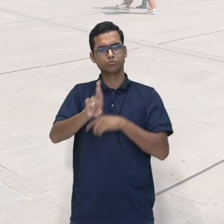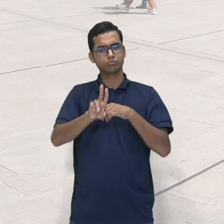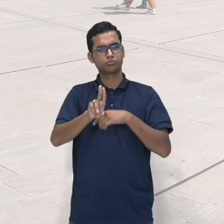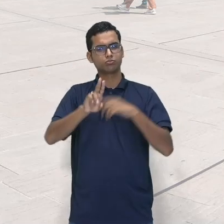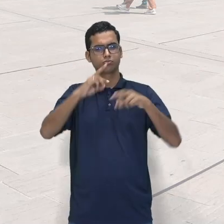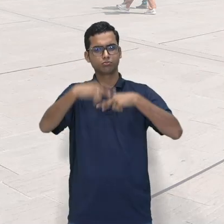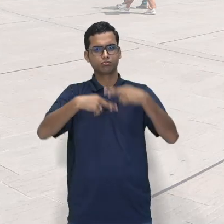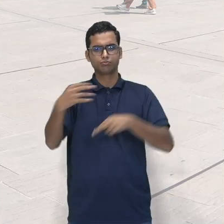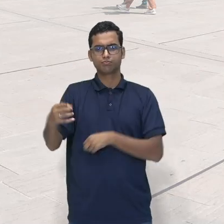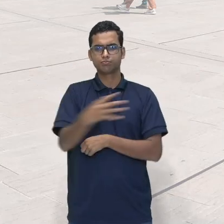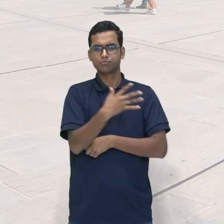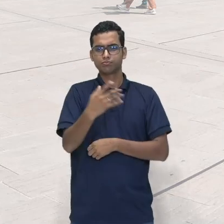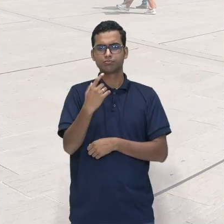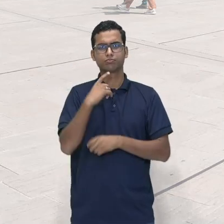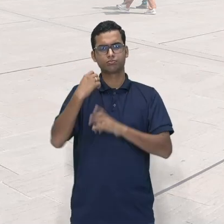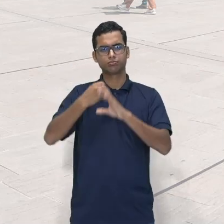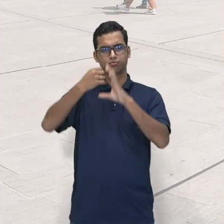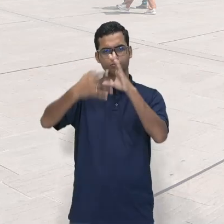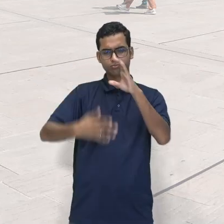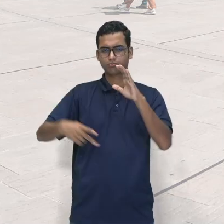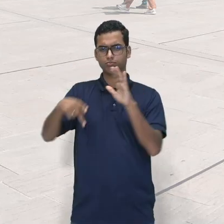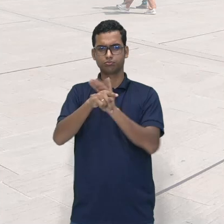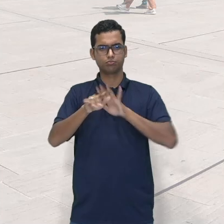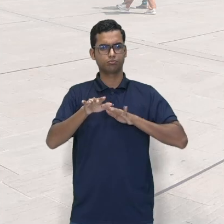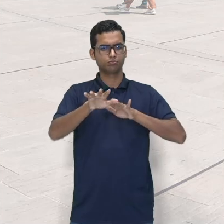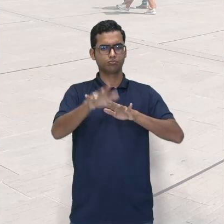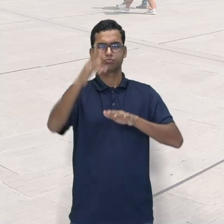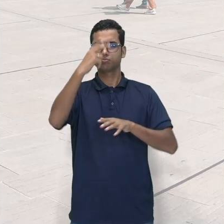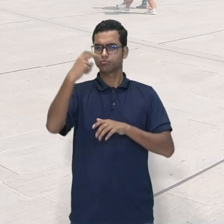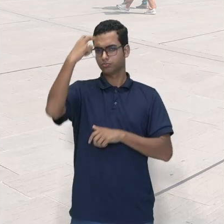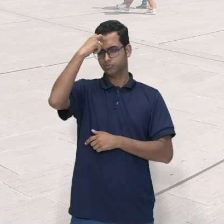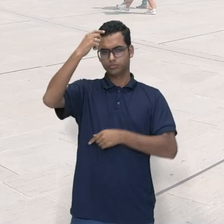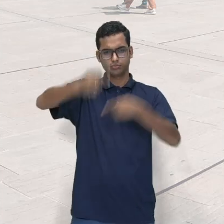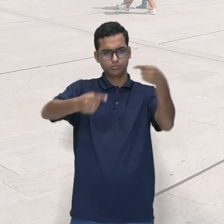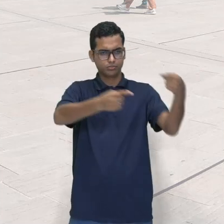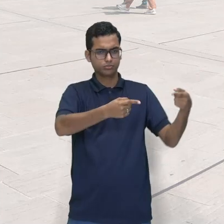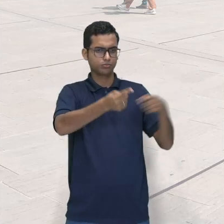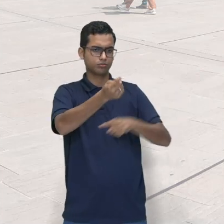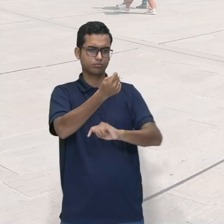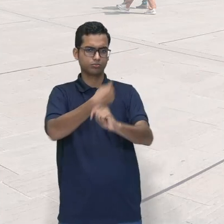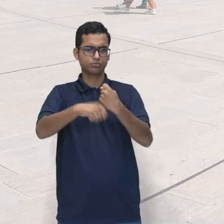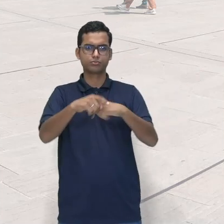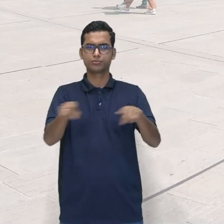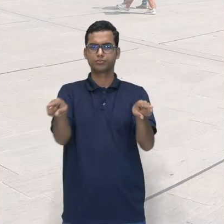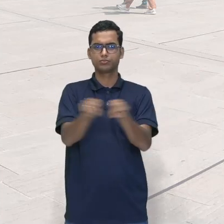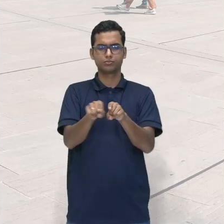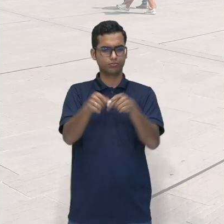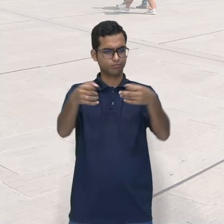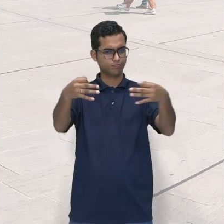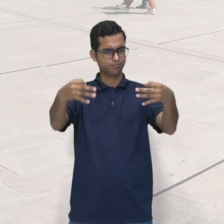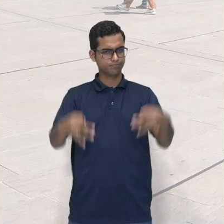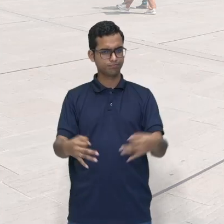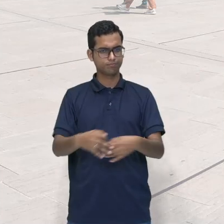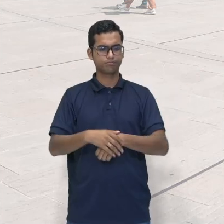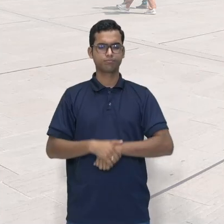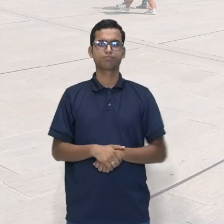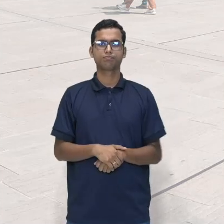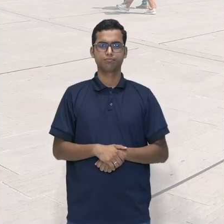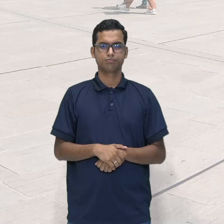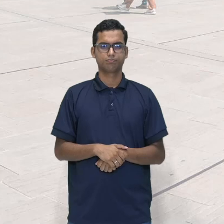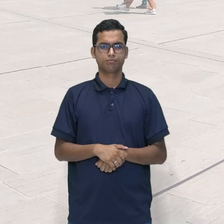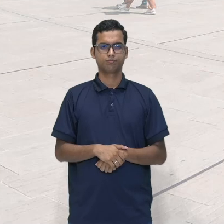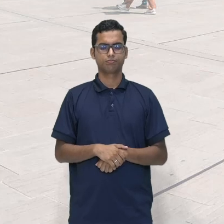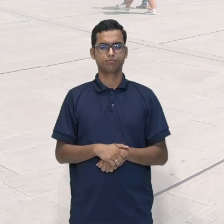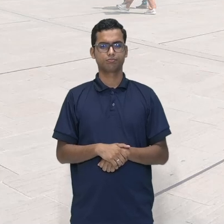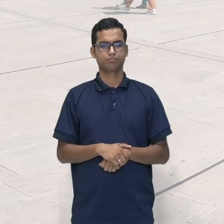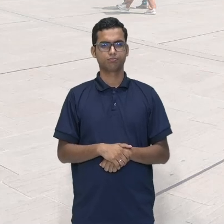configuração e uma característica deste movimento cultural, político e econômico. Beleza? Então, ele é um movimento de transição.